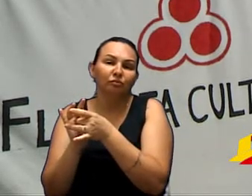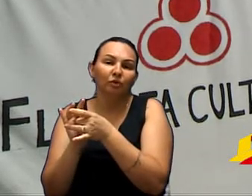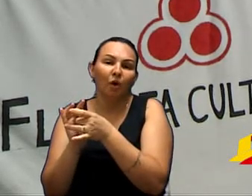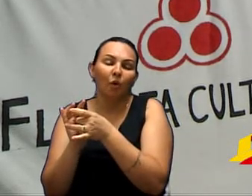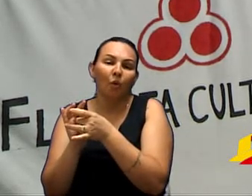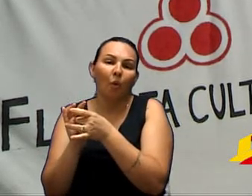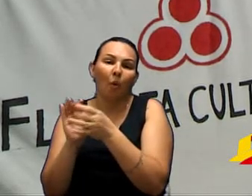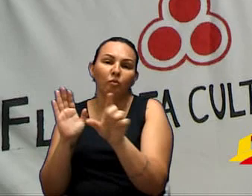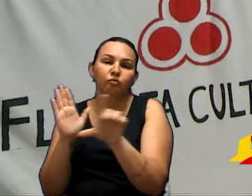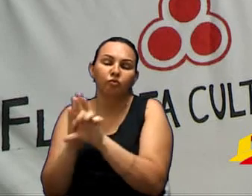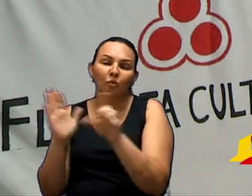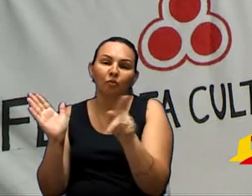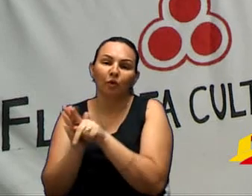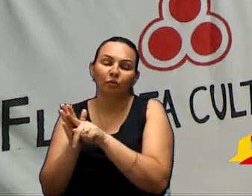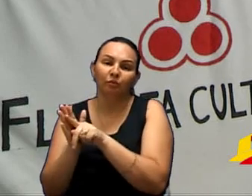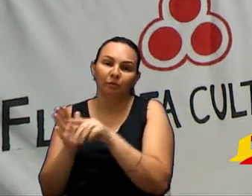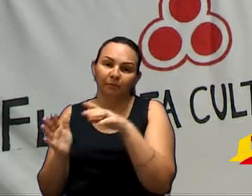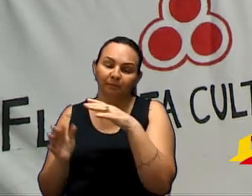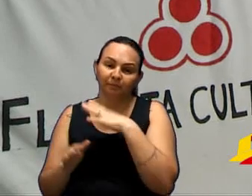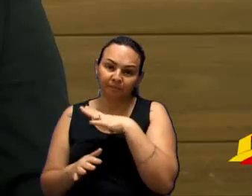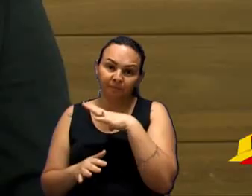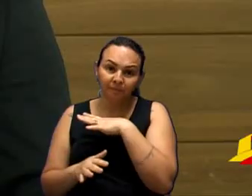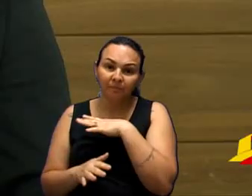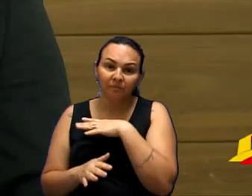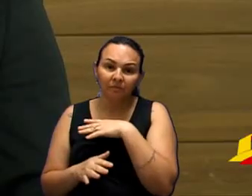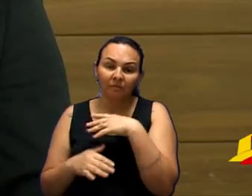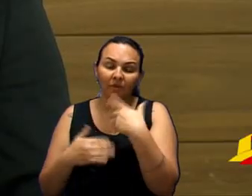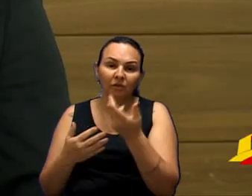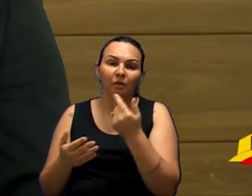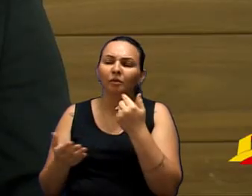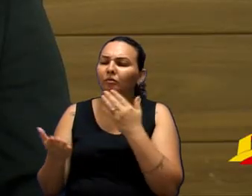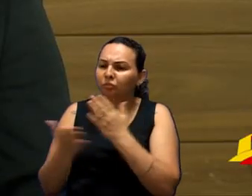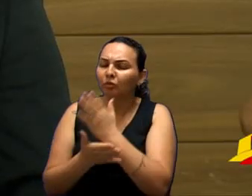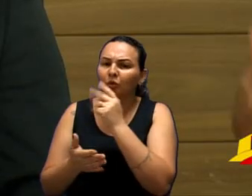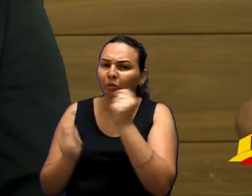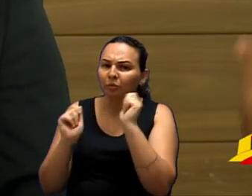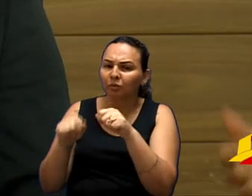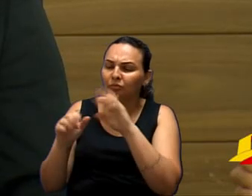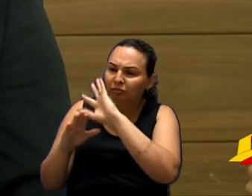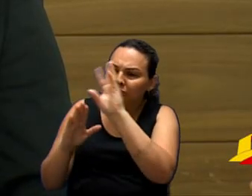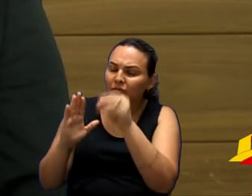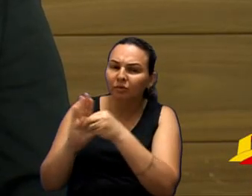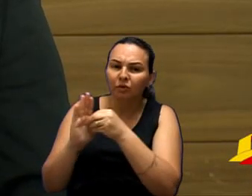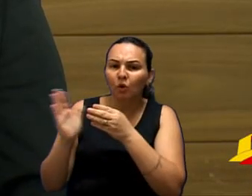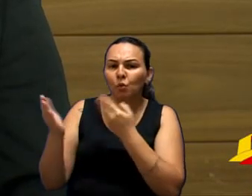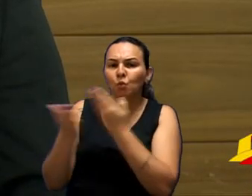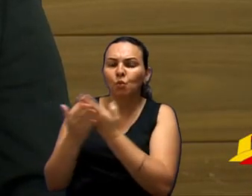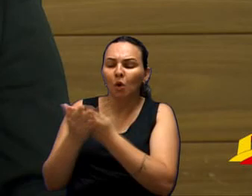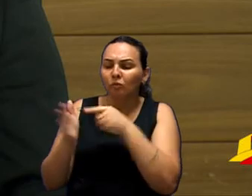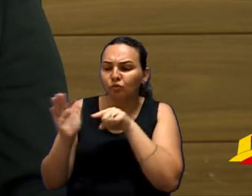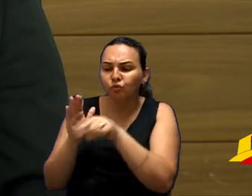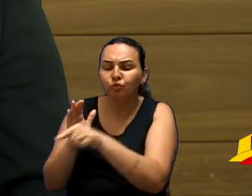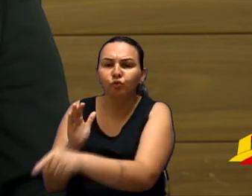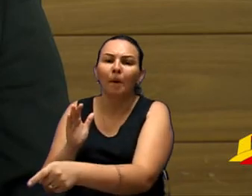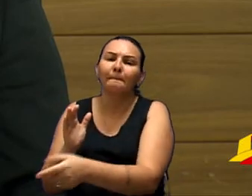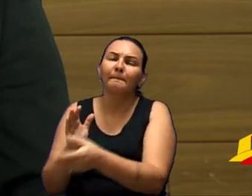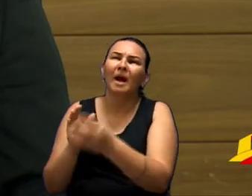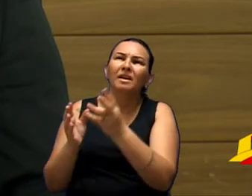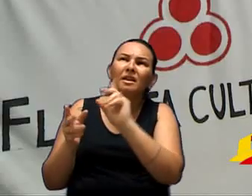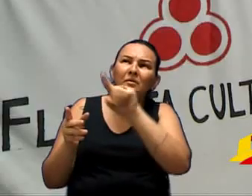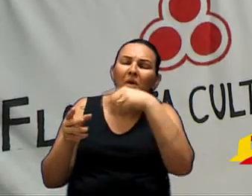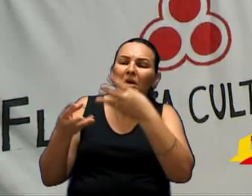ainda sobre os frutos não só para não descartar essa possibilidade mas também o estudo mas aí aí podemos detalhar melhor